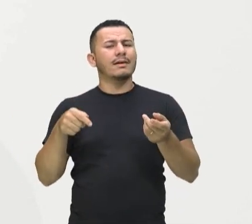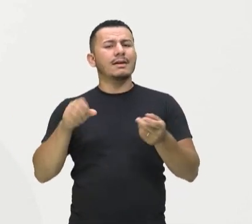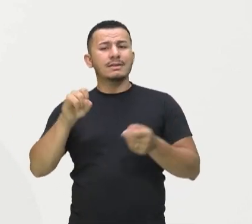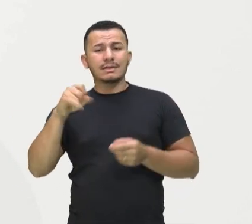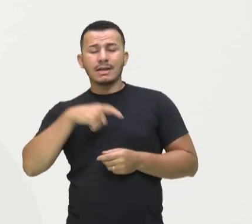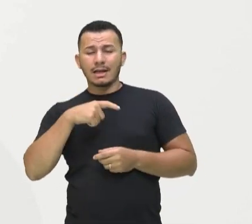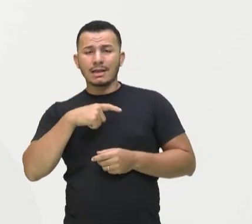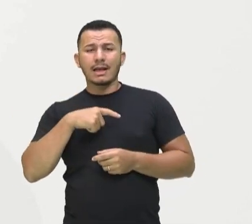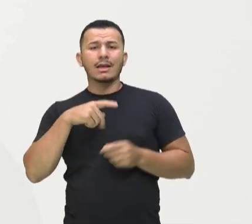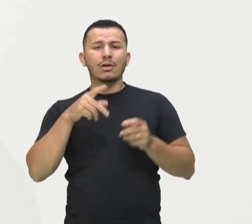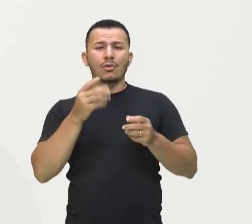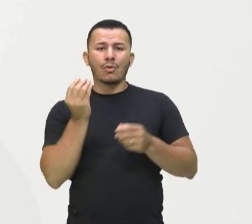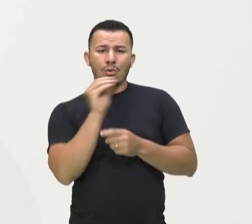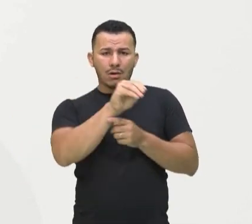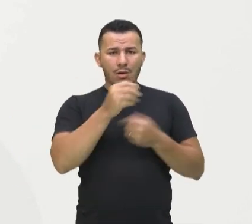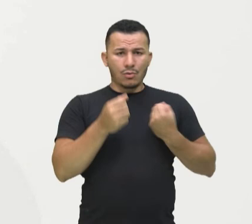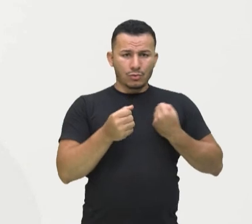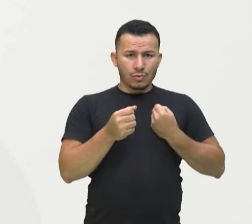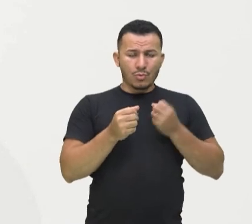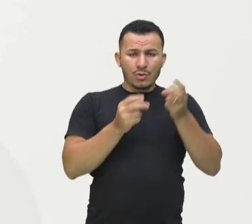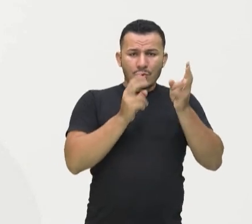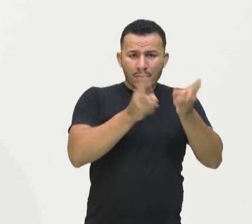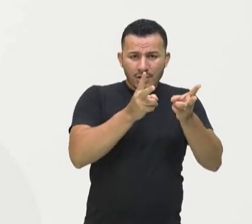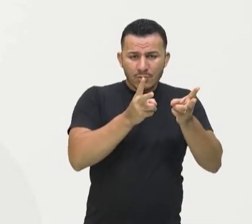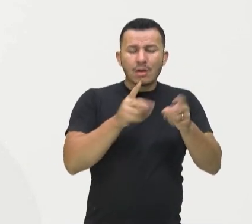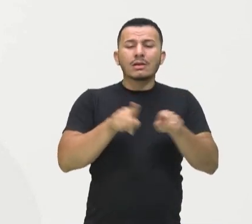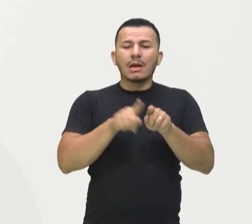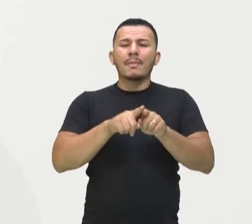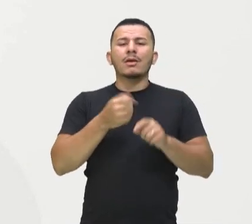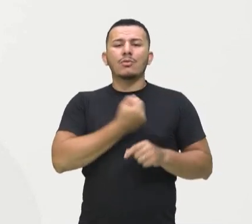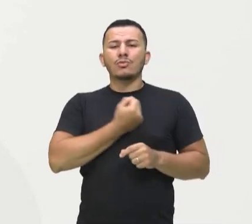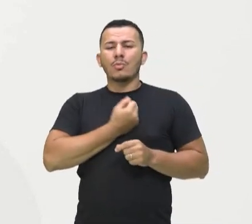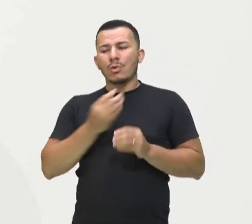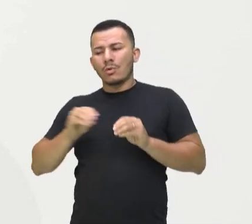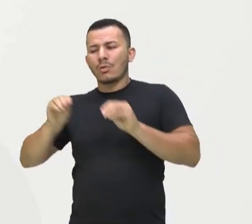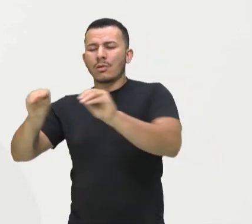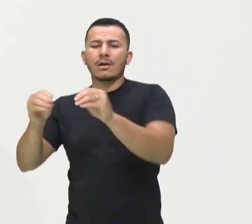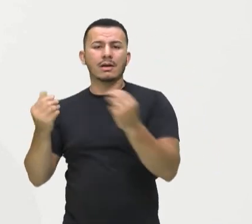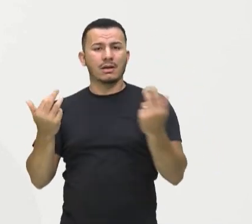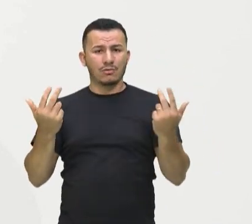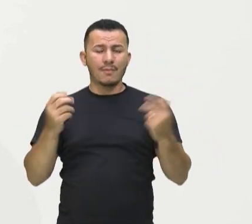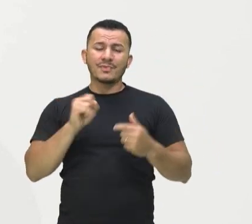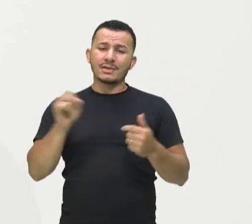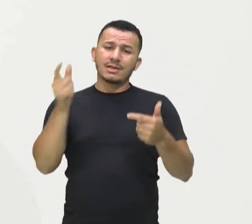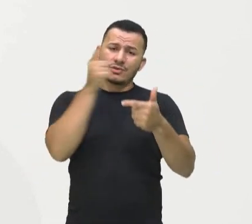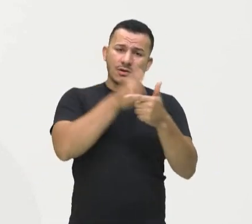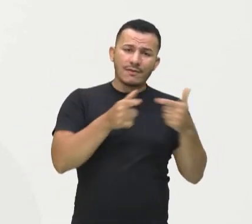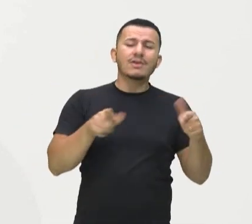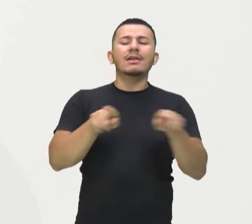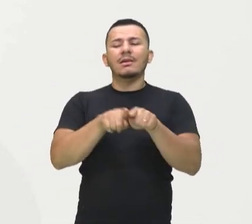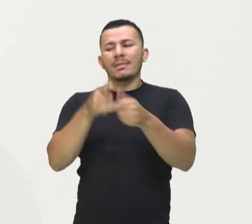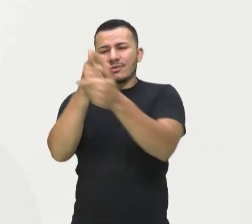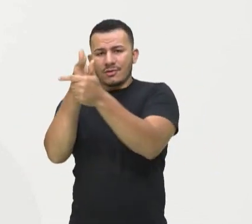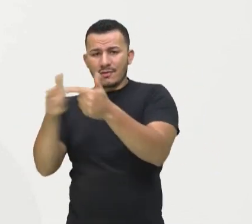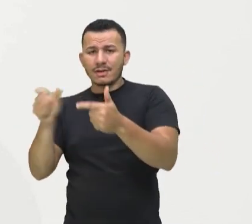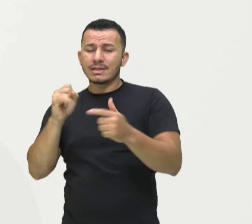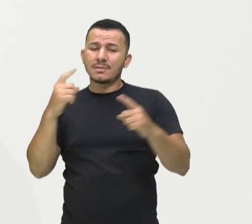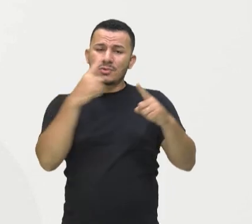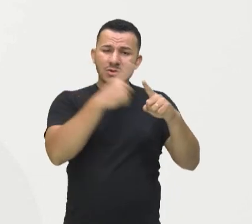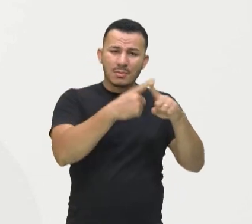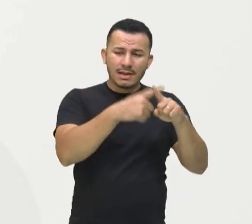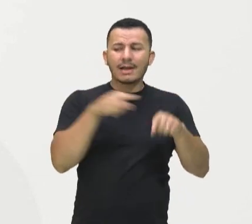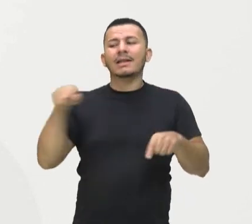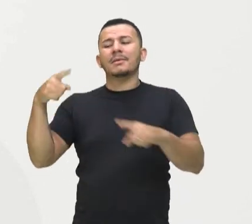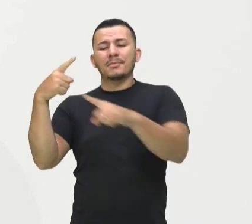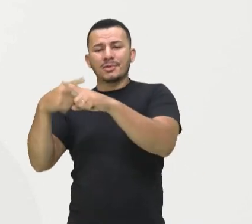lado eu tenho que fazer do outro, né? Se eu multiplico de um lado, eu multiplico do outro. Se eu divido de um lado, eu também divido do outro, né?